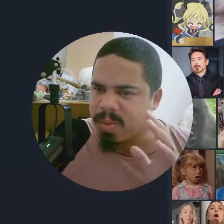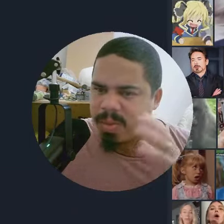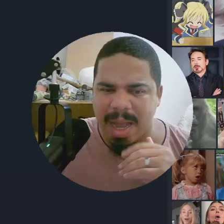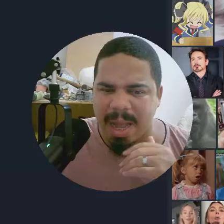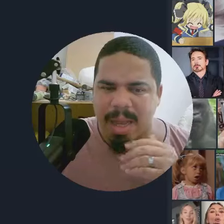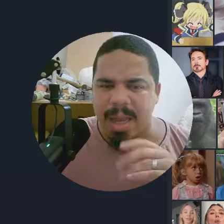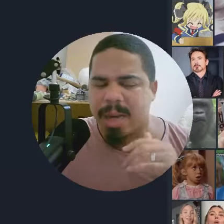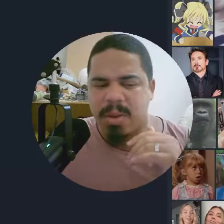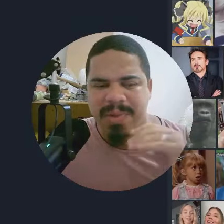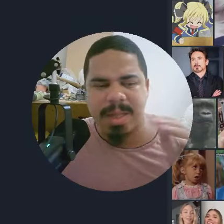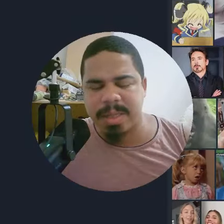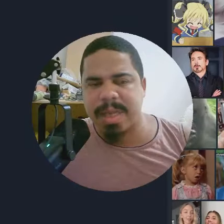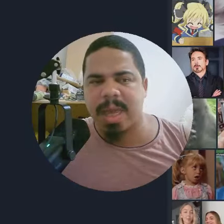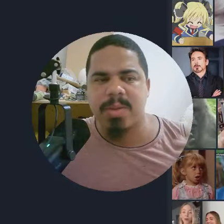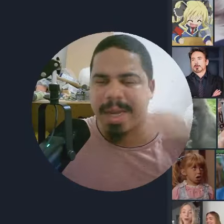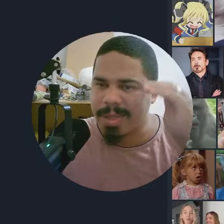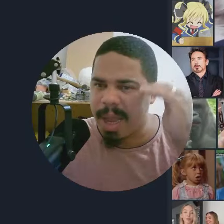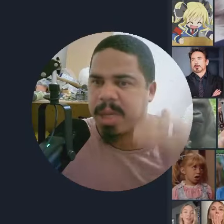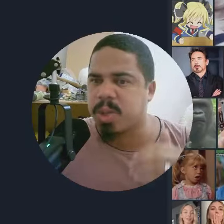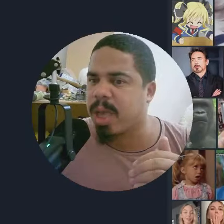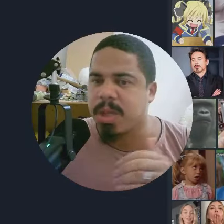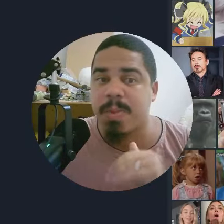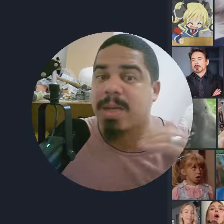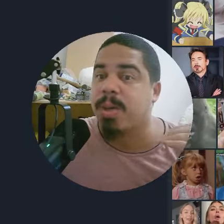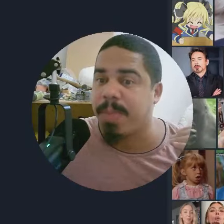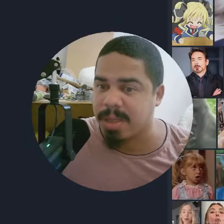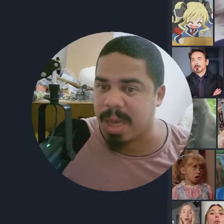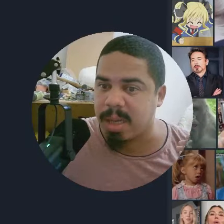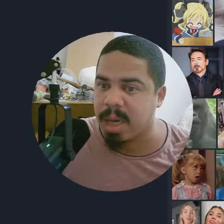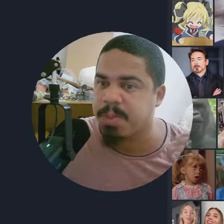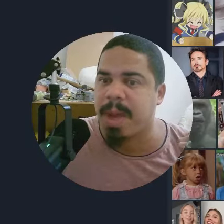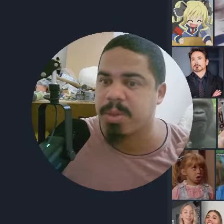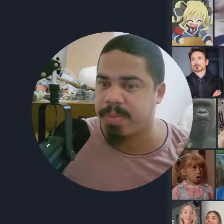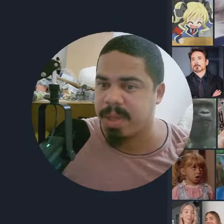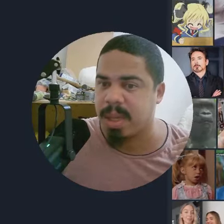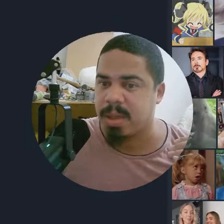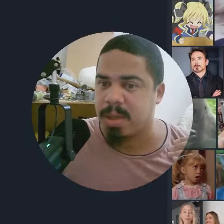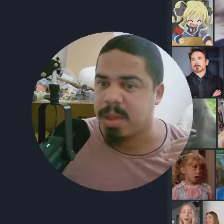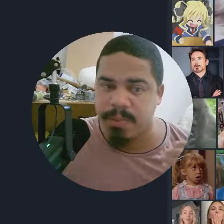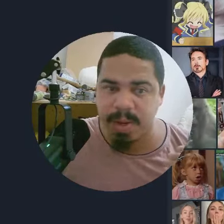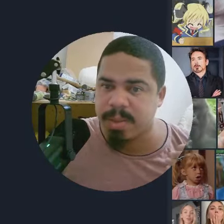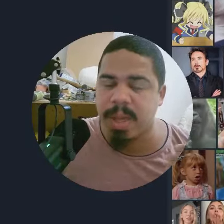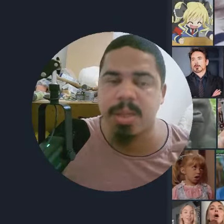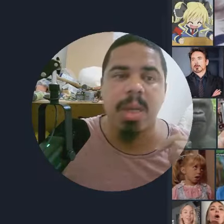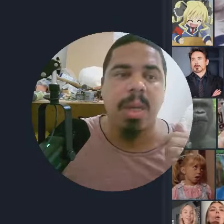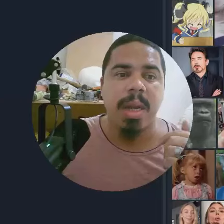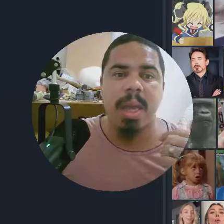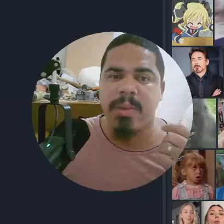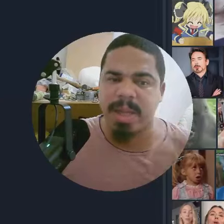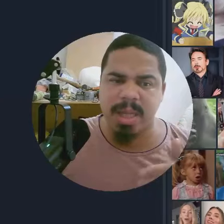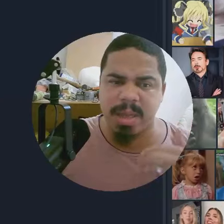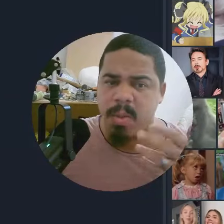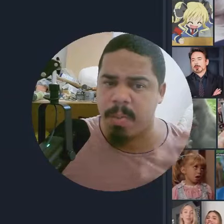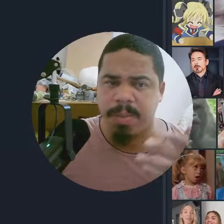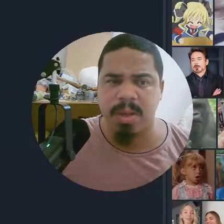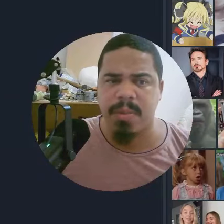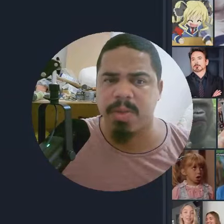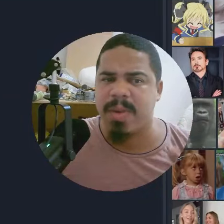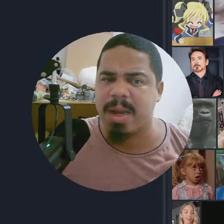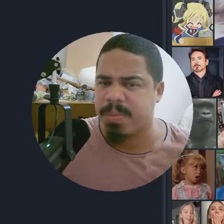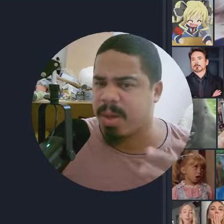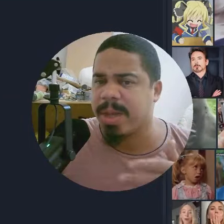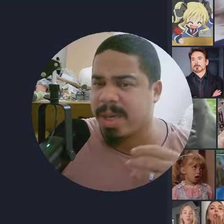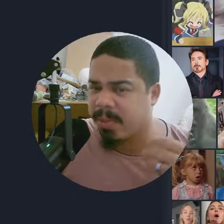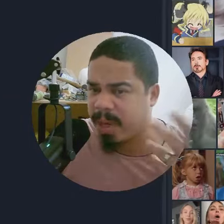direita são tudo. Cara, quando fala de esquerda, os caras derretem o cérebro, eles param de pensar. Eles param de pensar. Infelizmente, né? E vai ser até um complemento ao